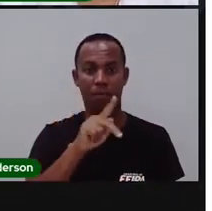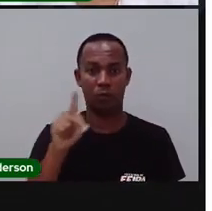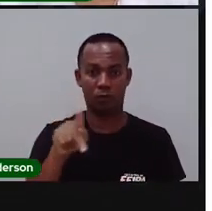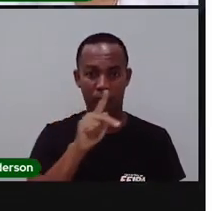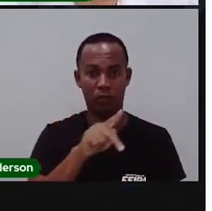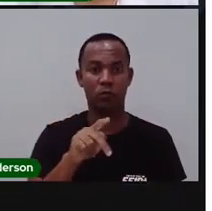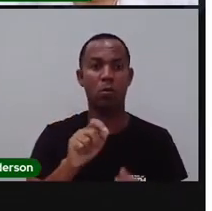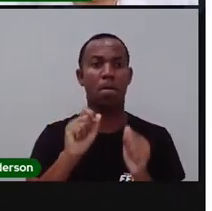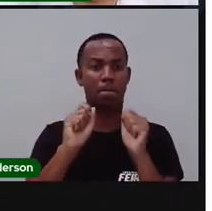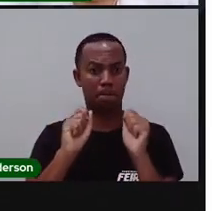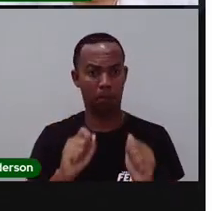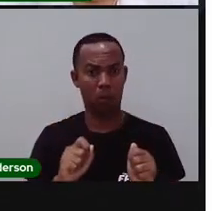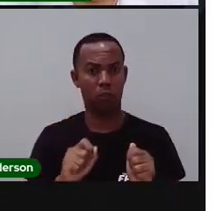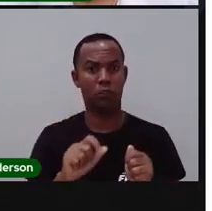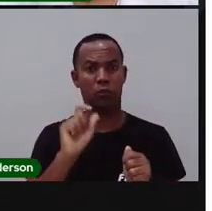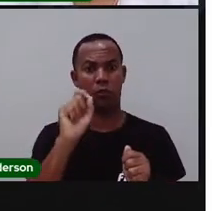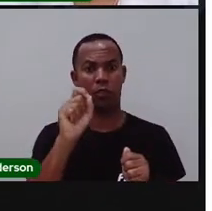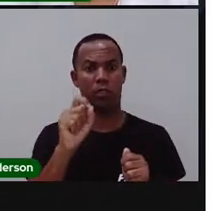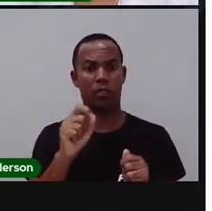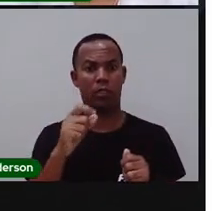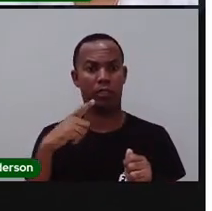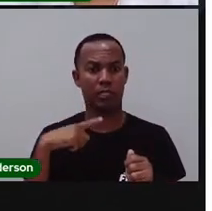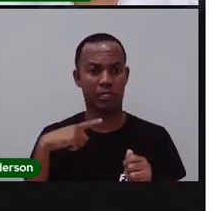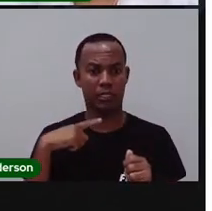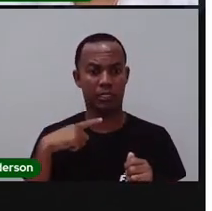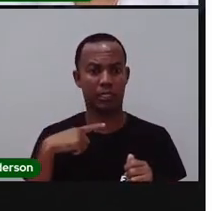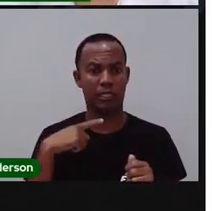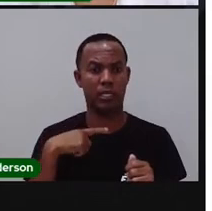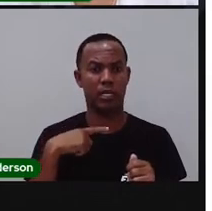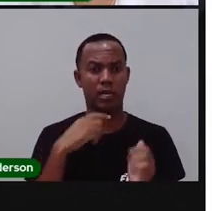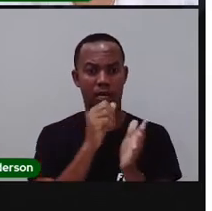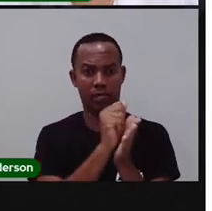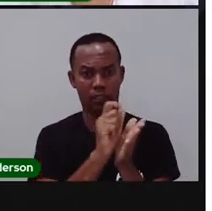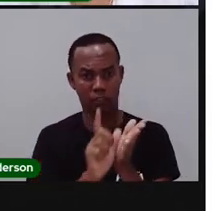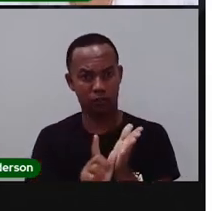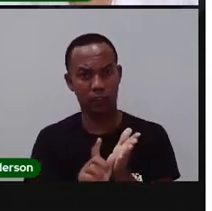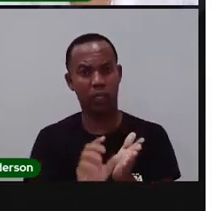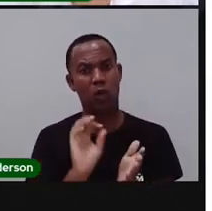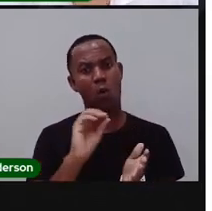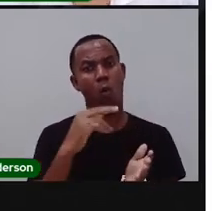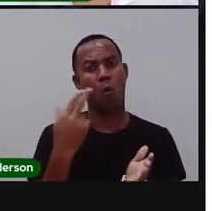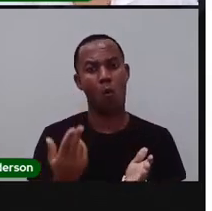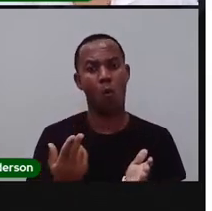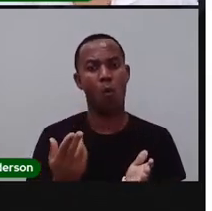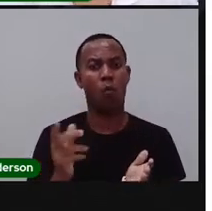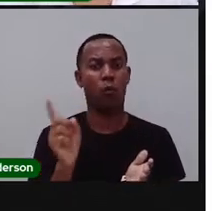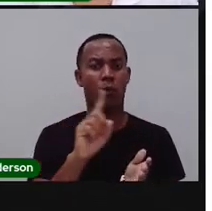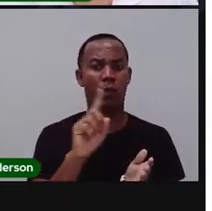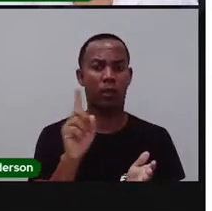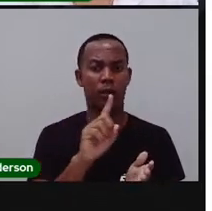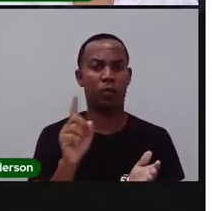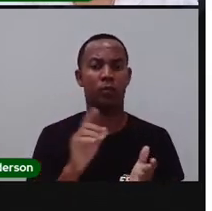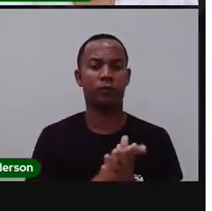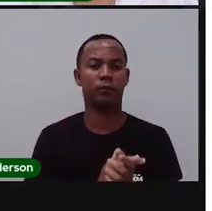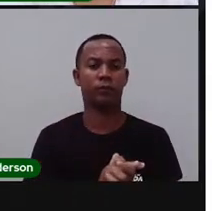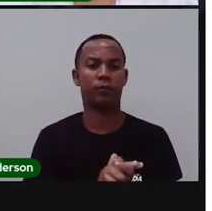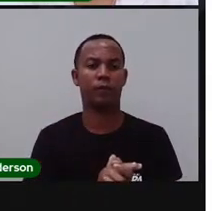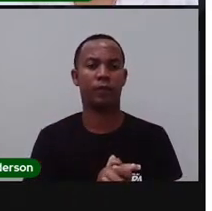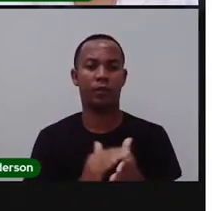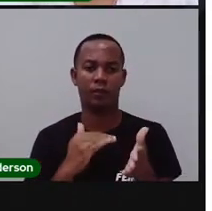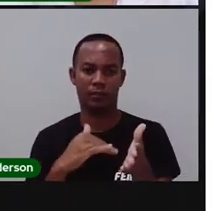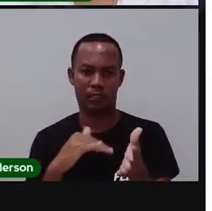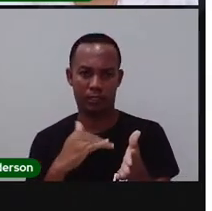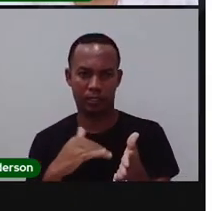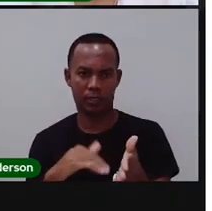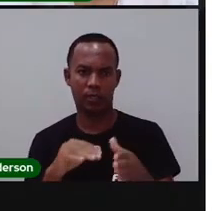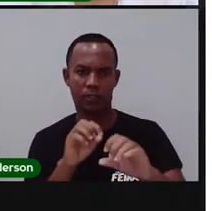ele pode utilizar essa atividade ou não. Lembrando que essa atividade, ela é encaminhada pela SEDUCA,